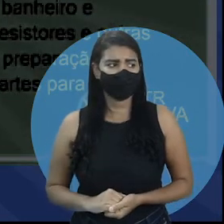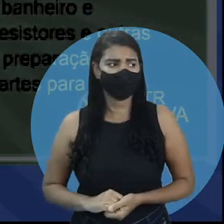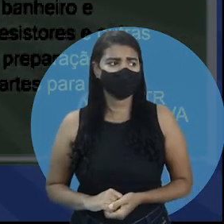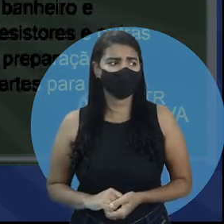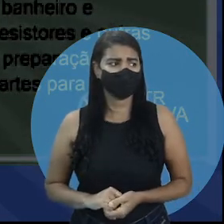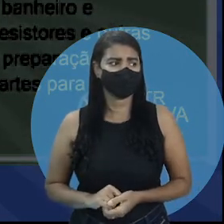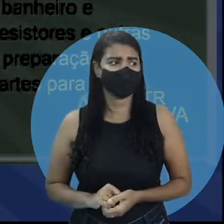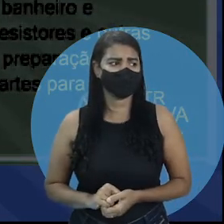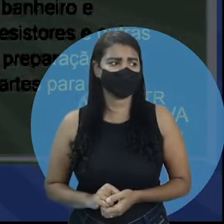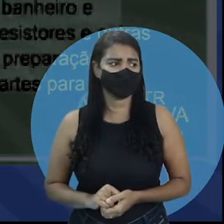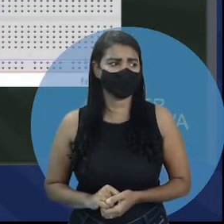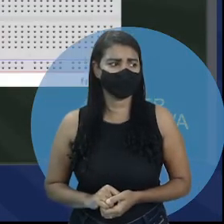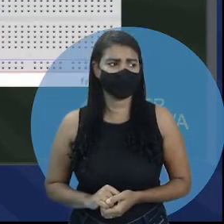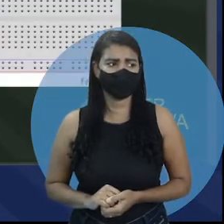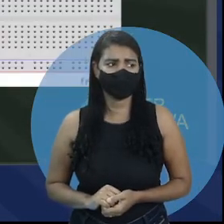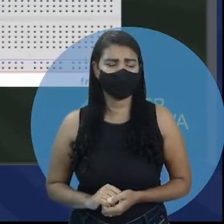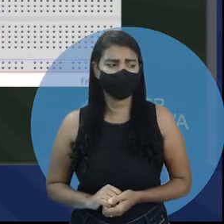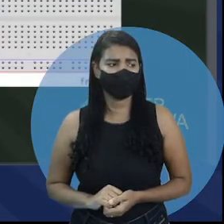Pode passar.